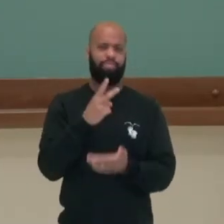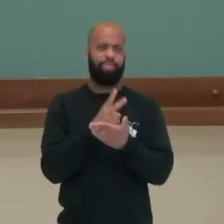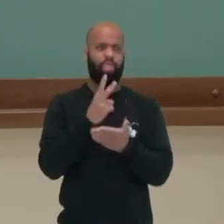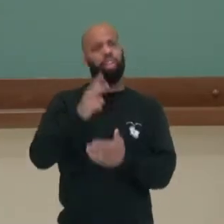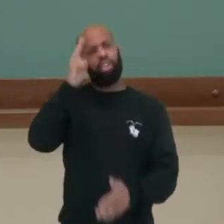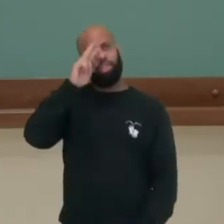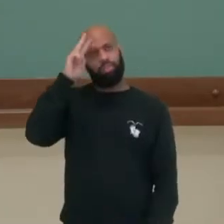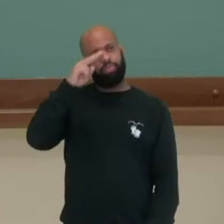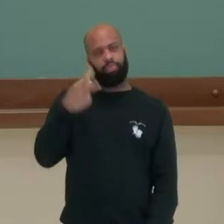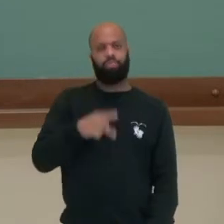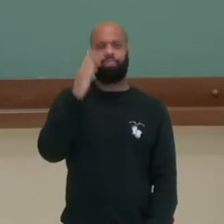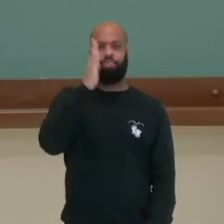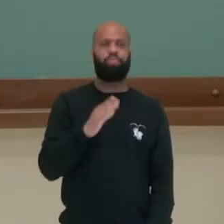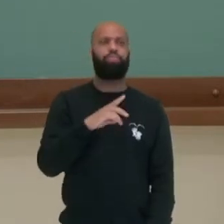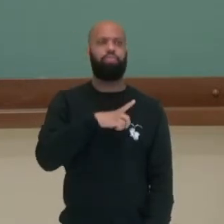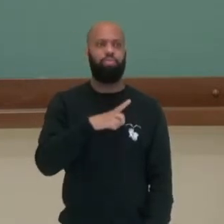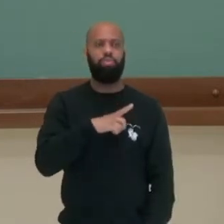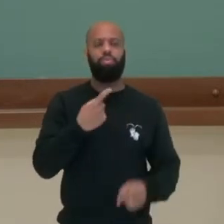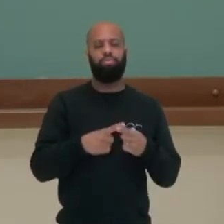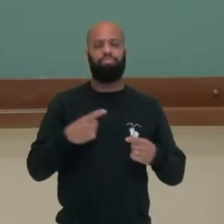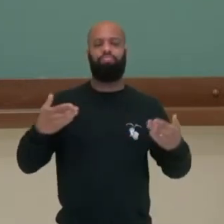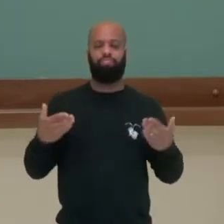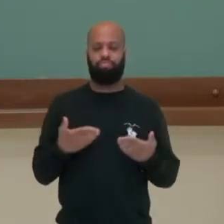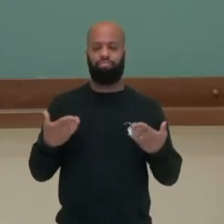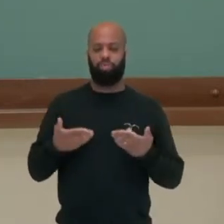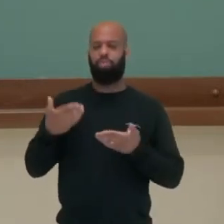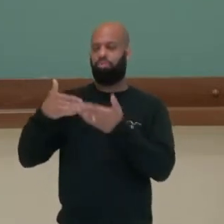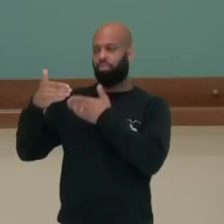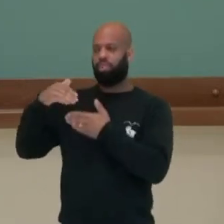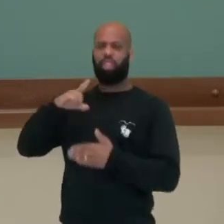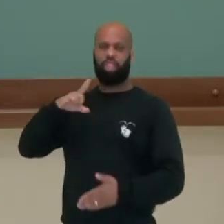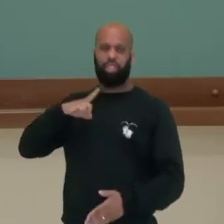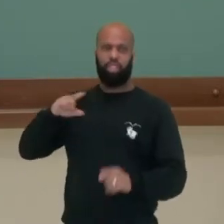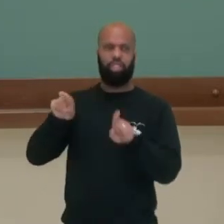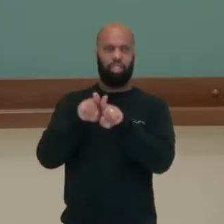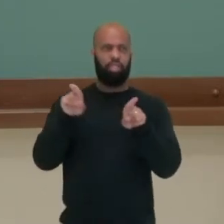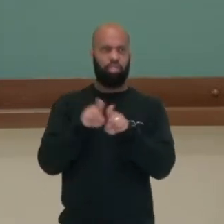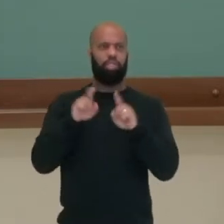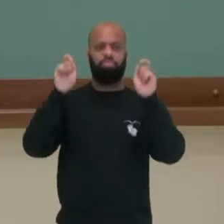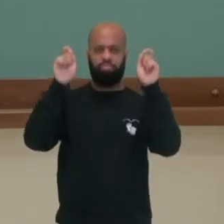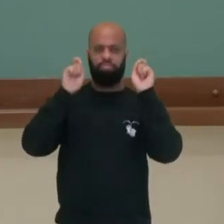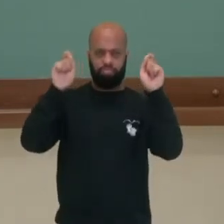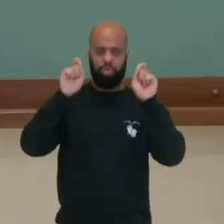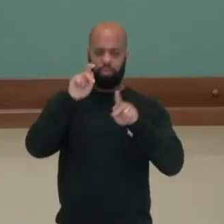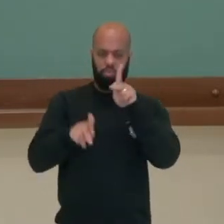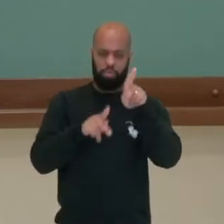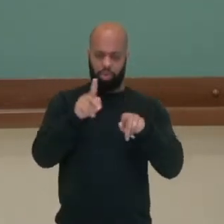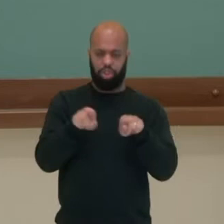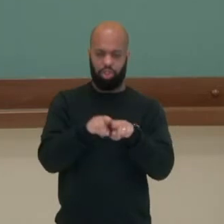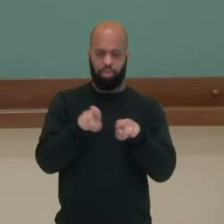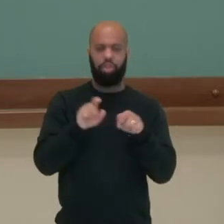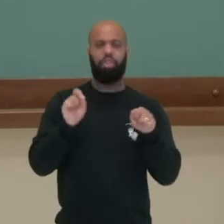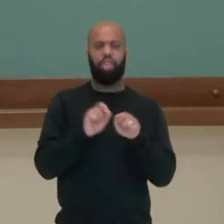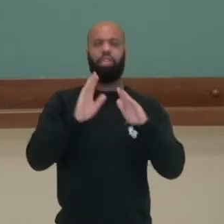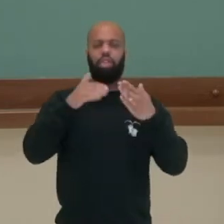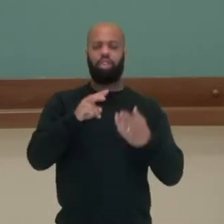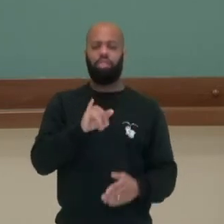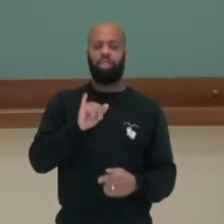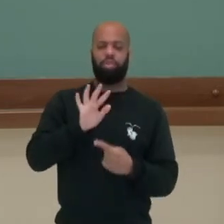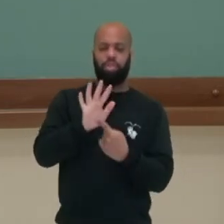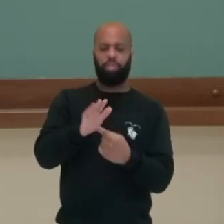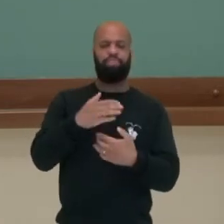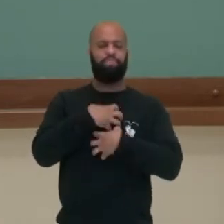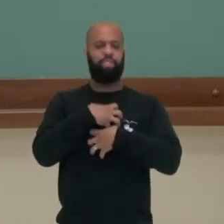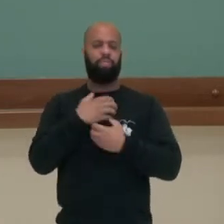do Brasil. Recentemente temos aí várias manifestações populares acontecendo. Então normalmente é para demonstrar